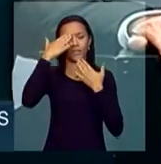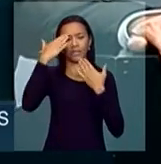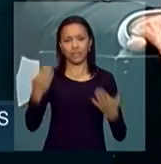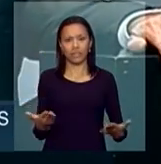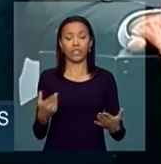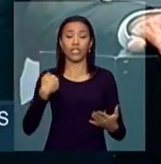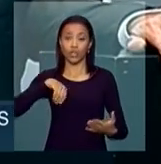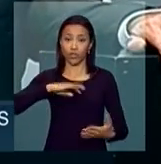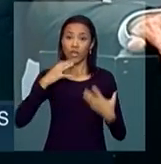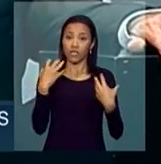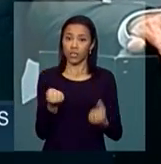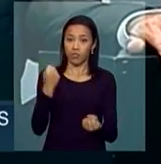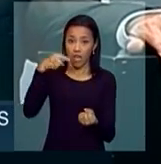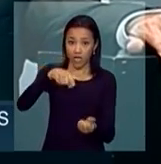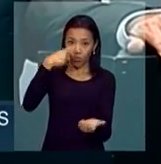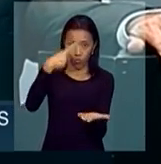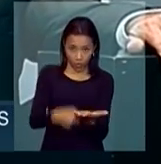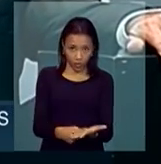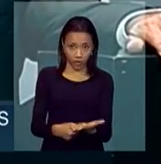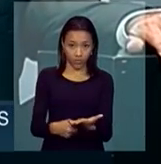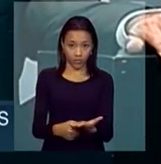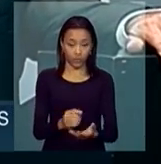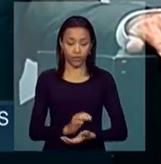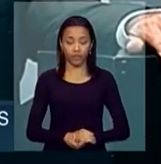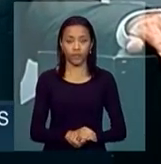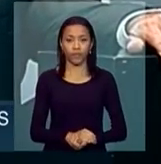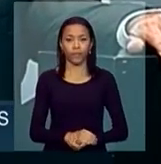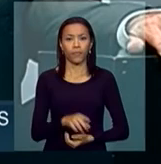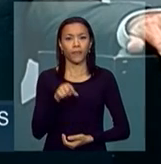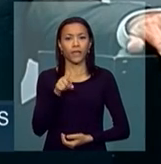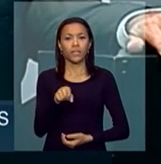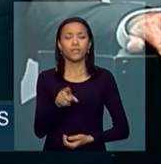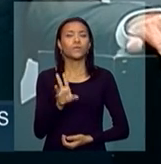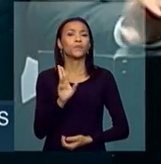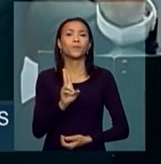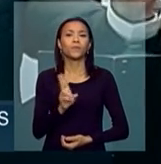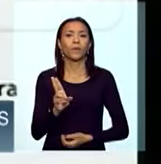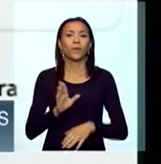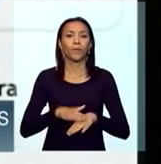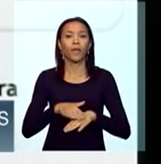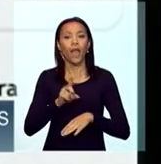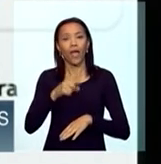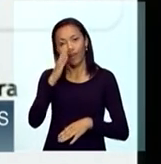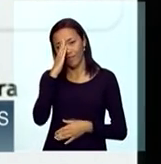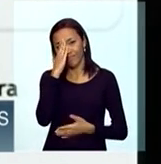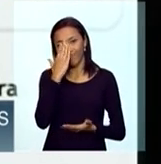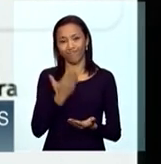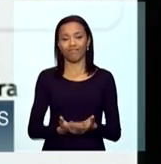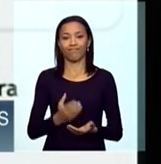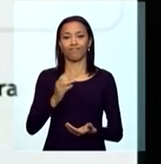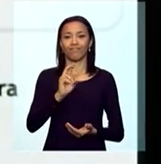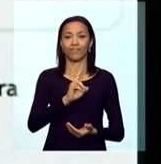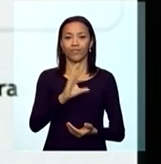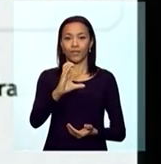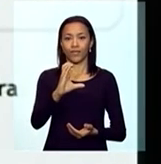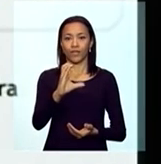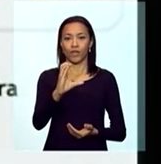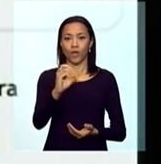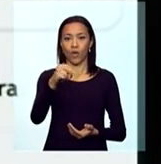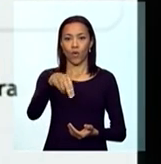esse compromisso que eu vou colocar aí para vocês, ó. Isso aí tem um nome, chama confiança. Se